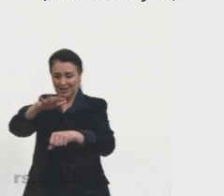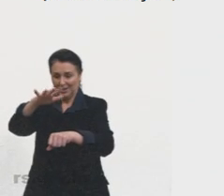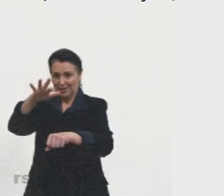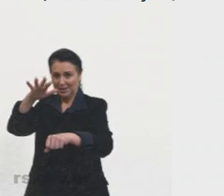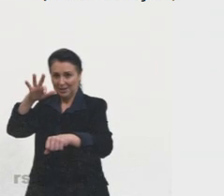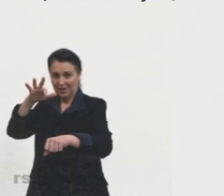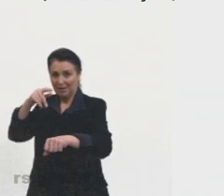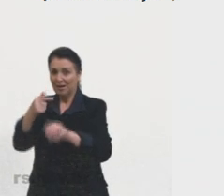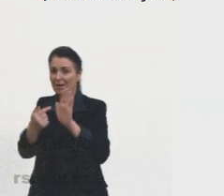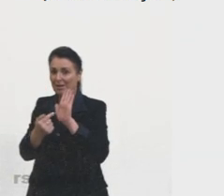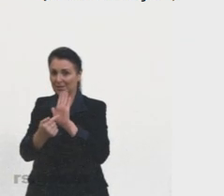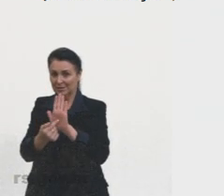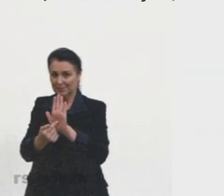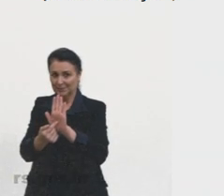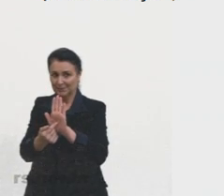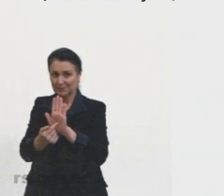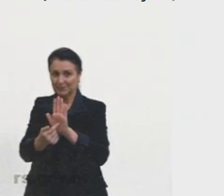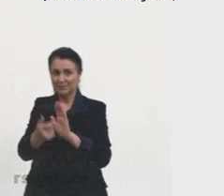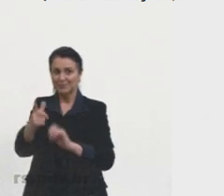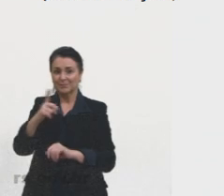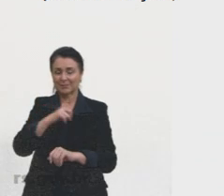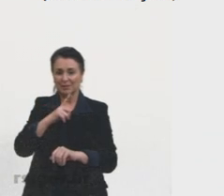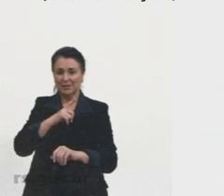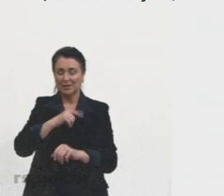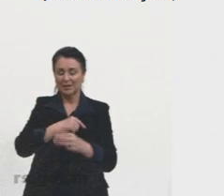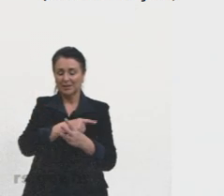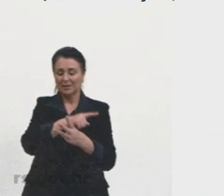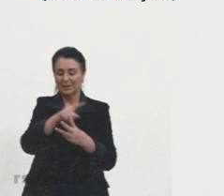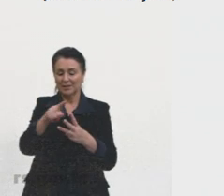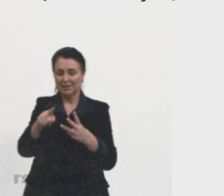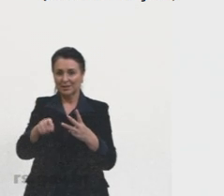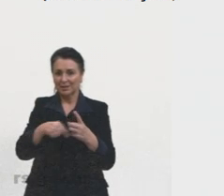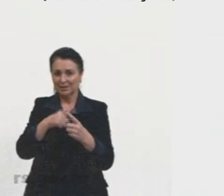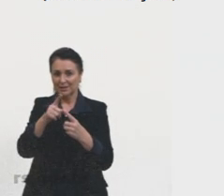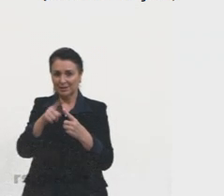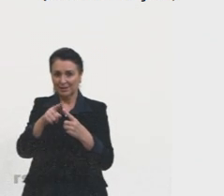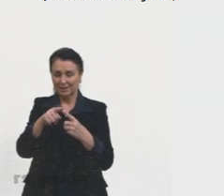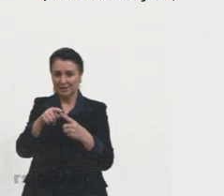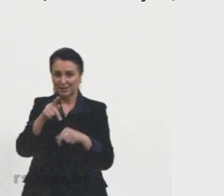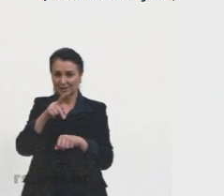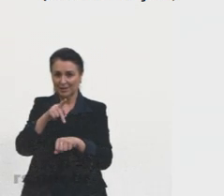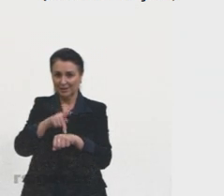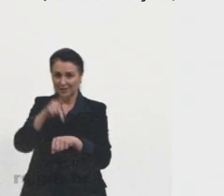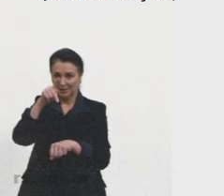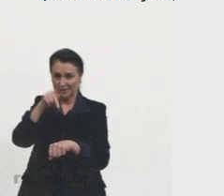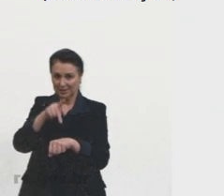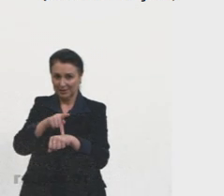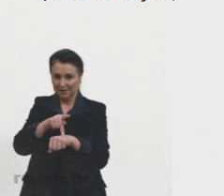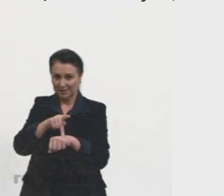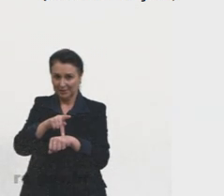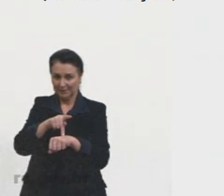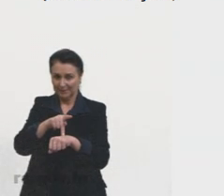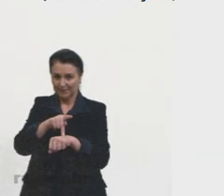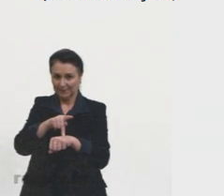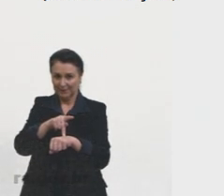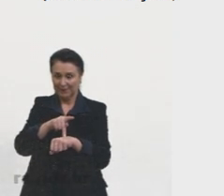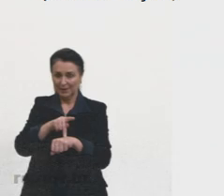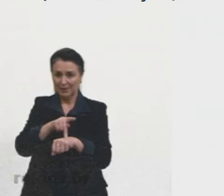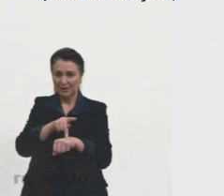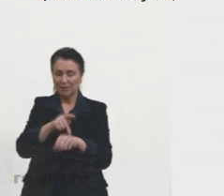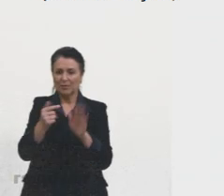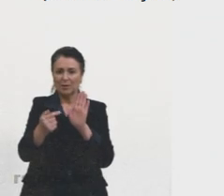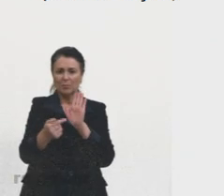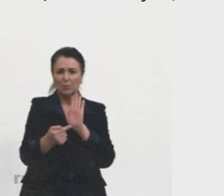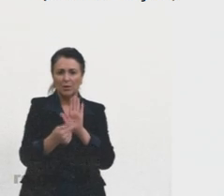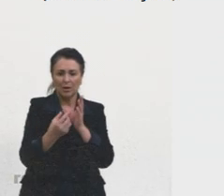relacionadas a isso tá E aí nós vamos ter três tipos de rochas tá rochas Justamente a génese